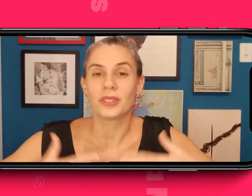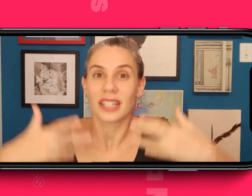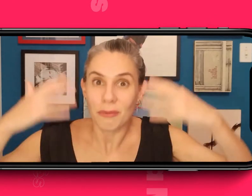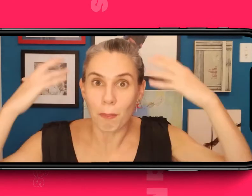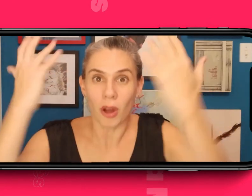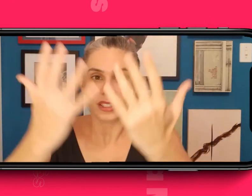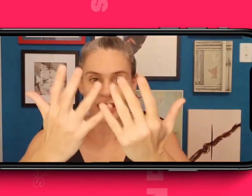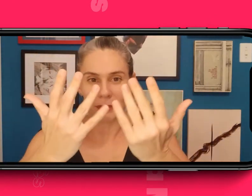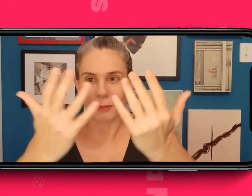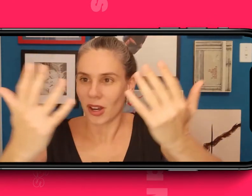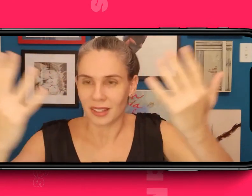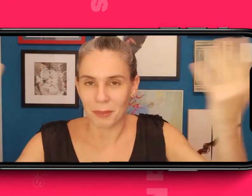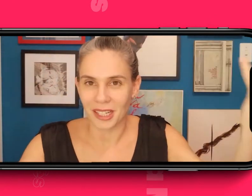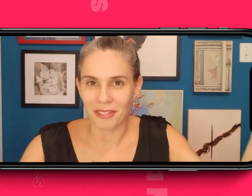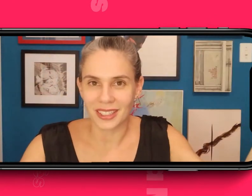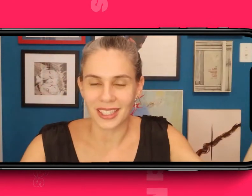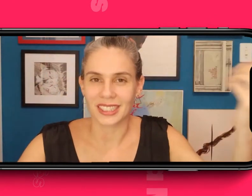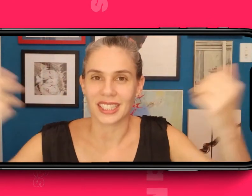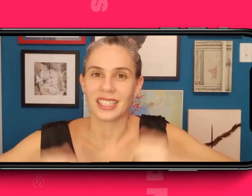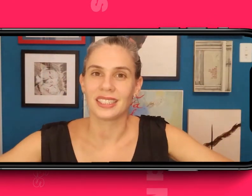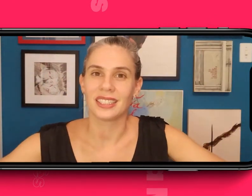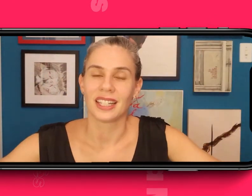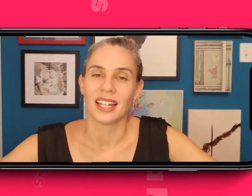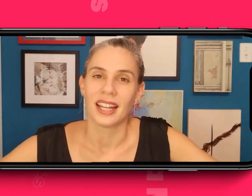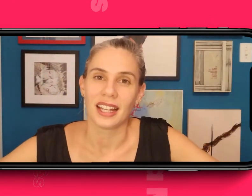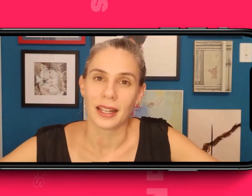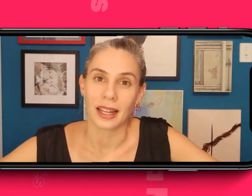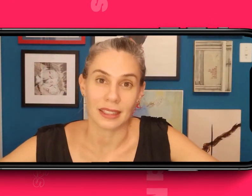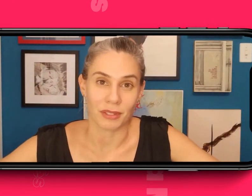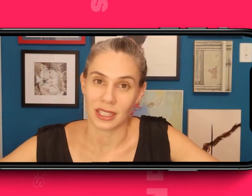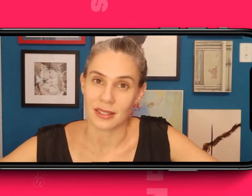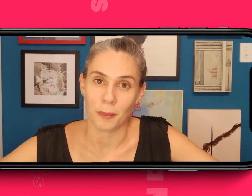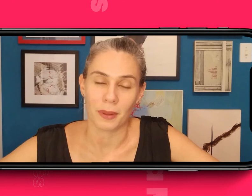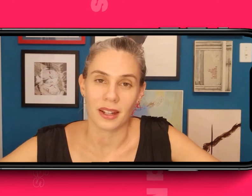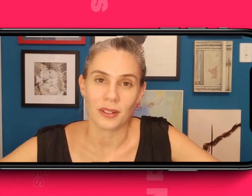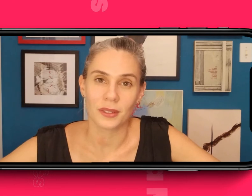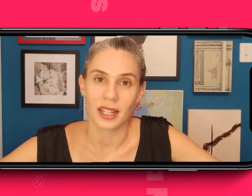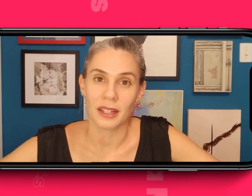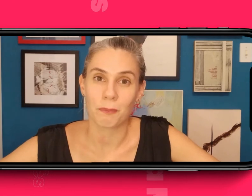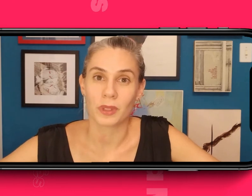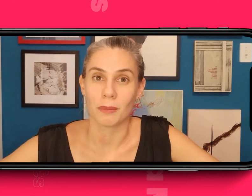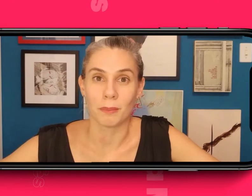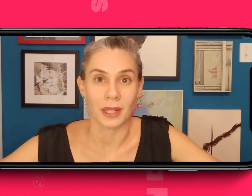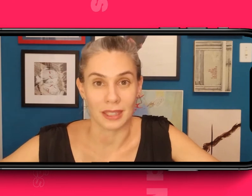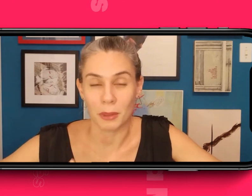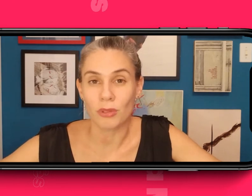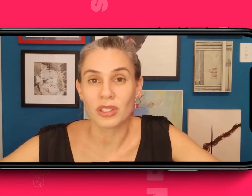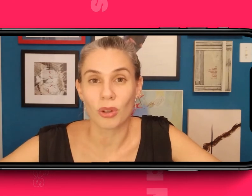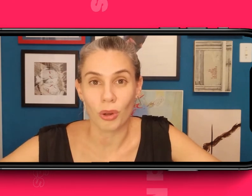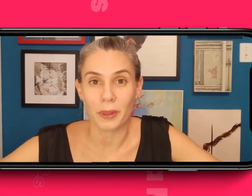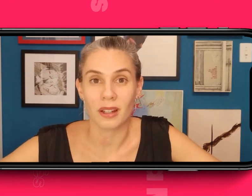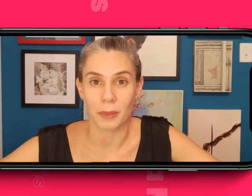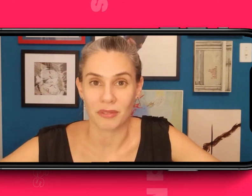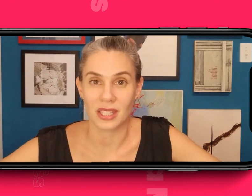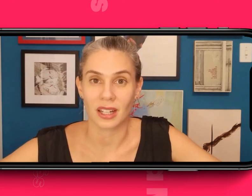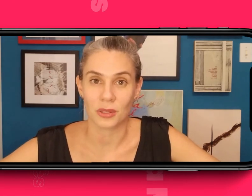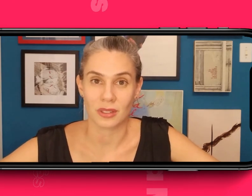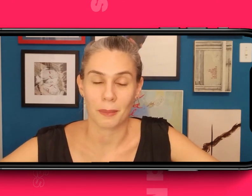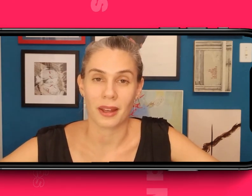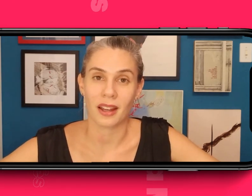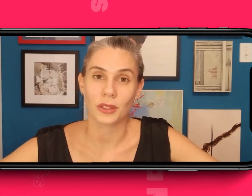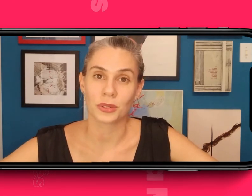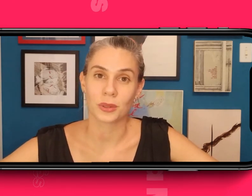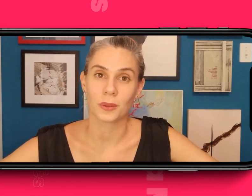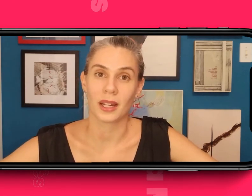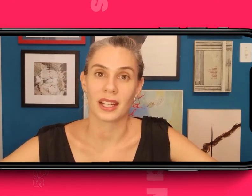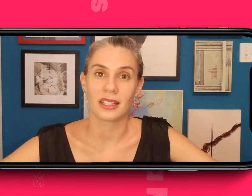se reencontra e bota essa memória também na frente da gente. Ela estava aqui em São Paulo, né? Até me convidou para visitar a